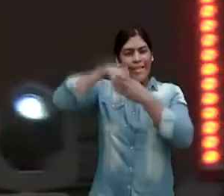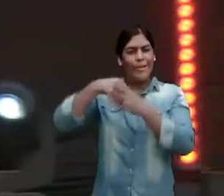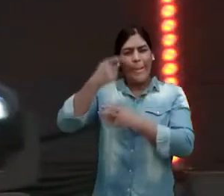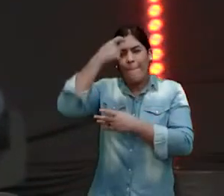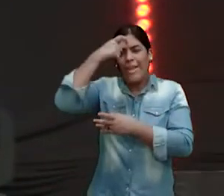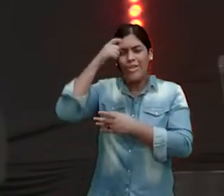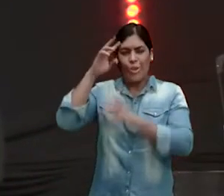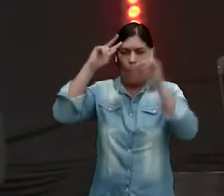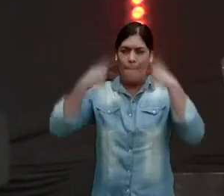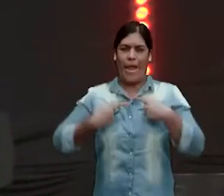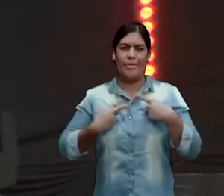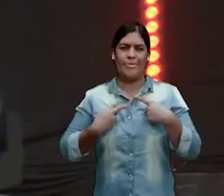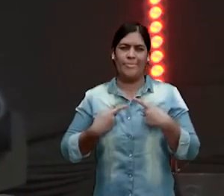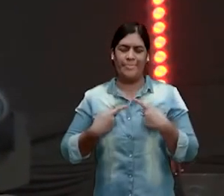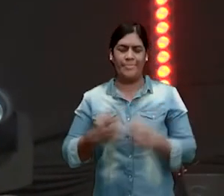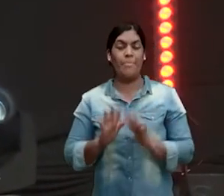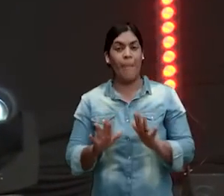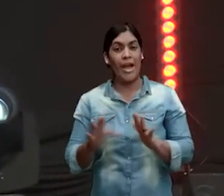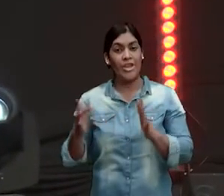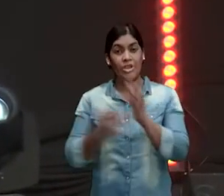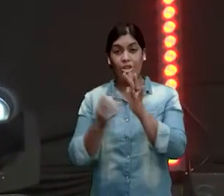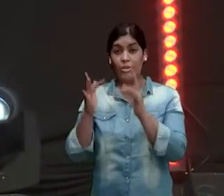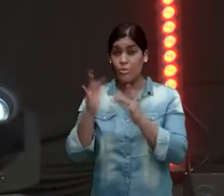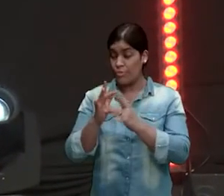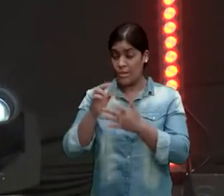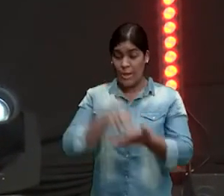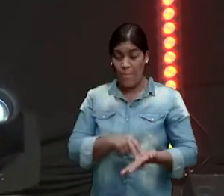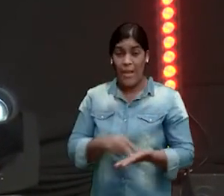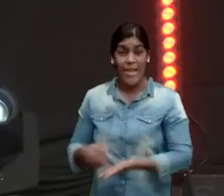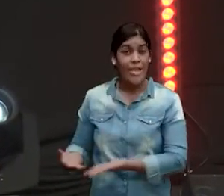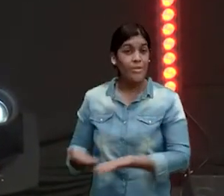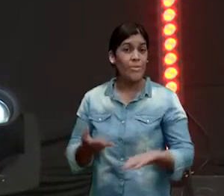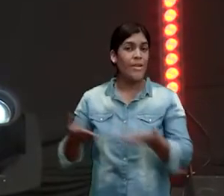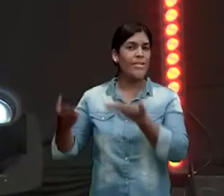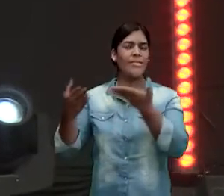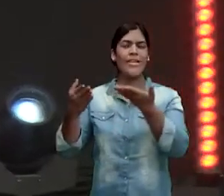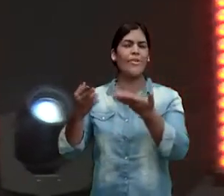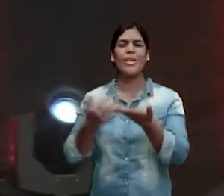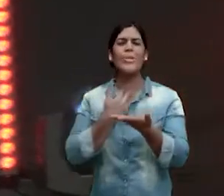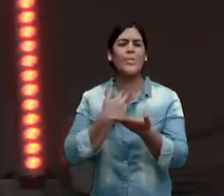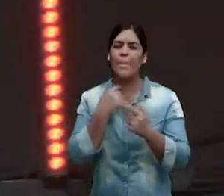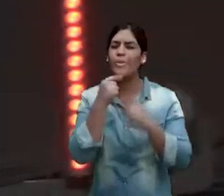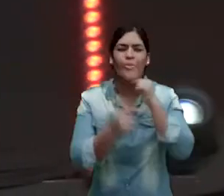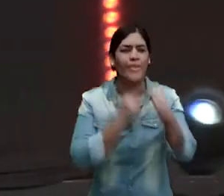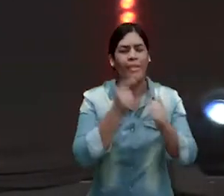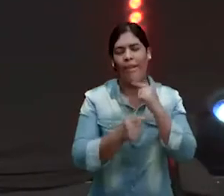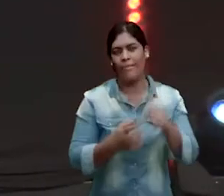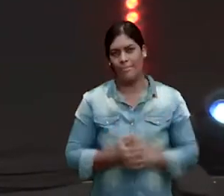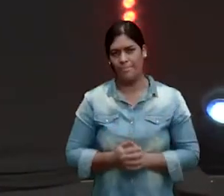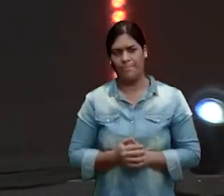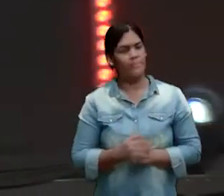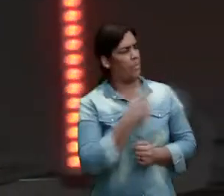último lugar Jesus tem uma ressureição inquestionável o pastor inquestionável